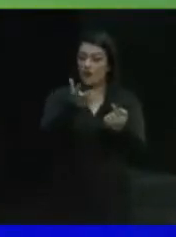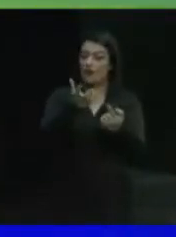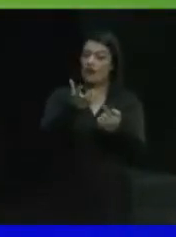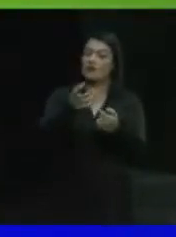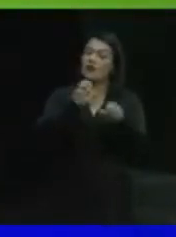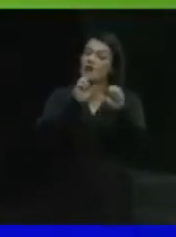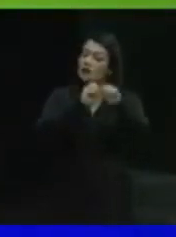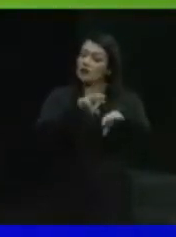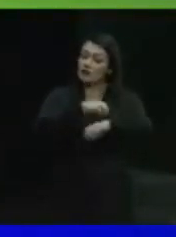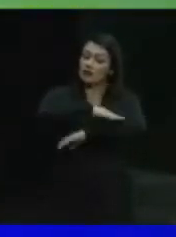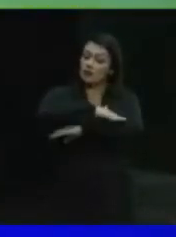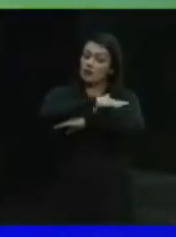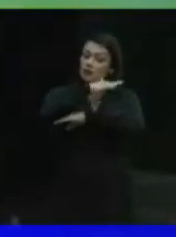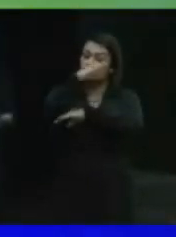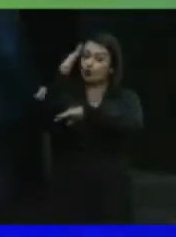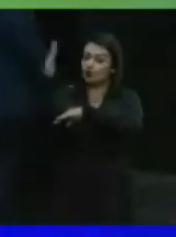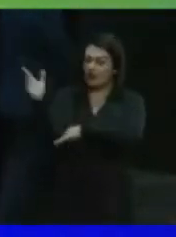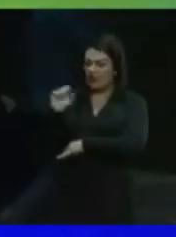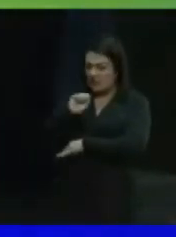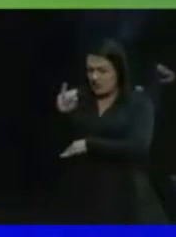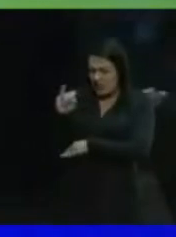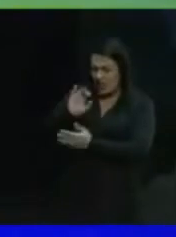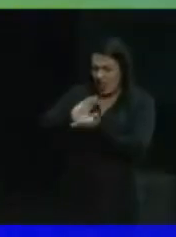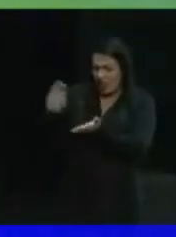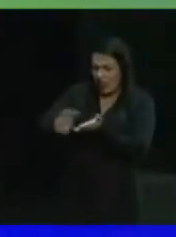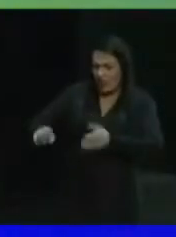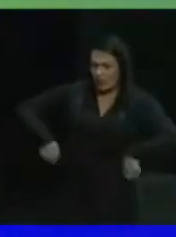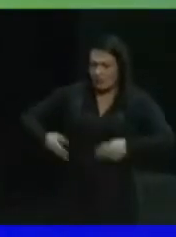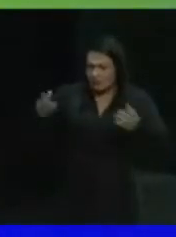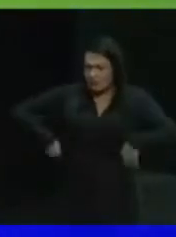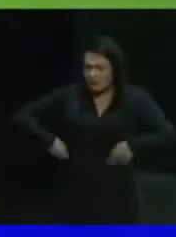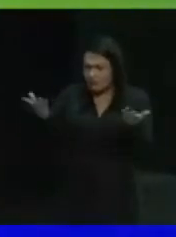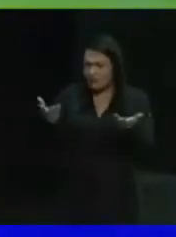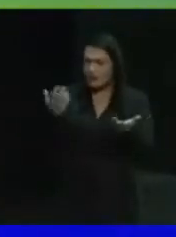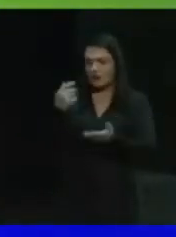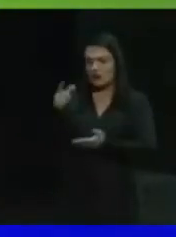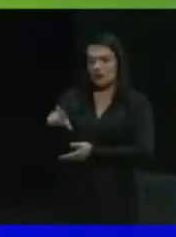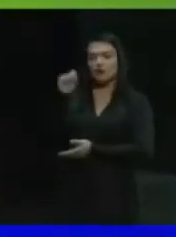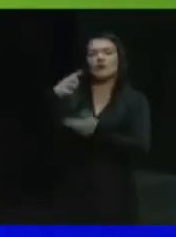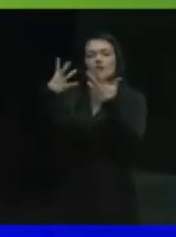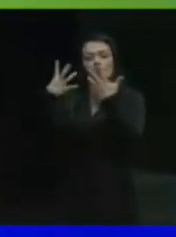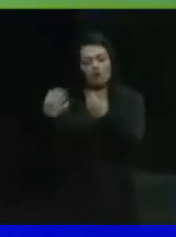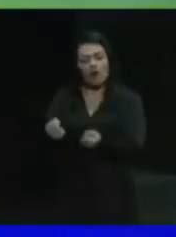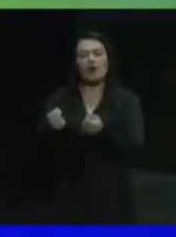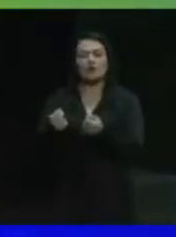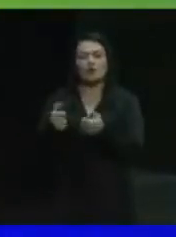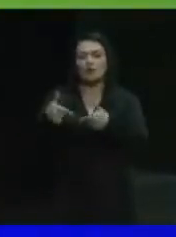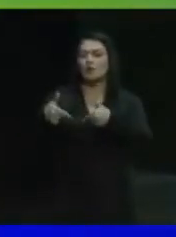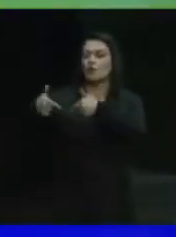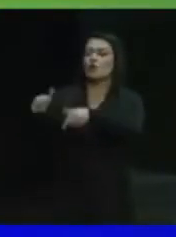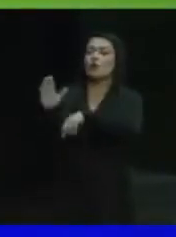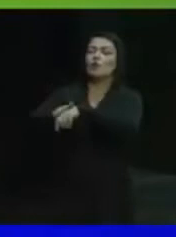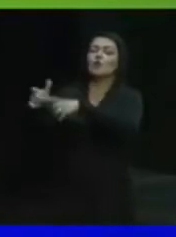integral. Se isso é custoso e se for necessário escolher, vamos primeiro para os lugares